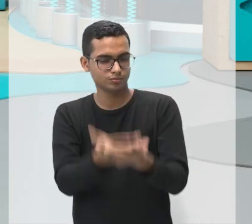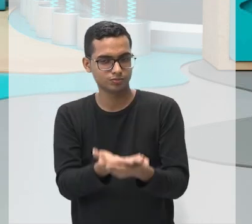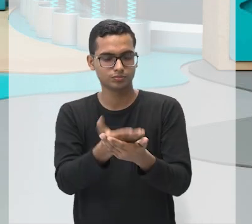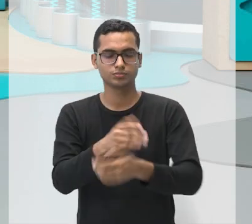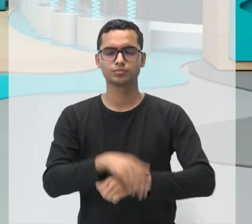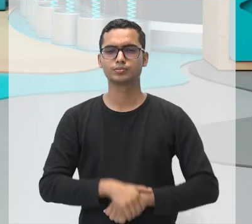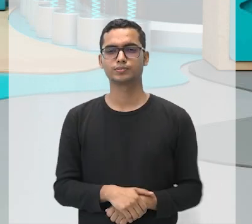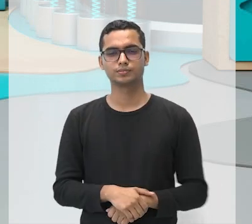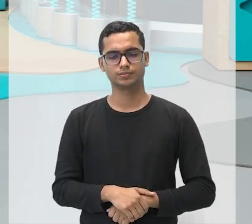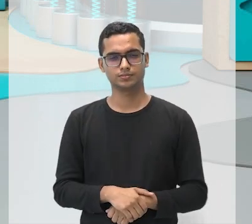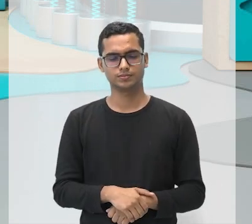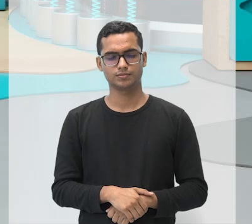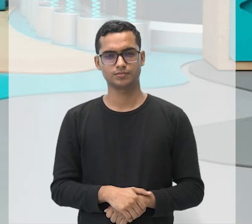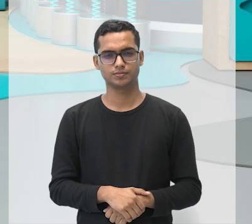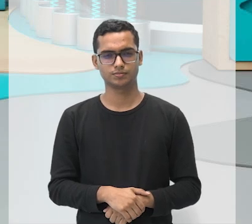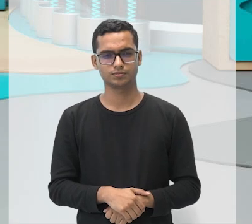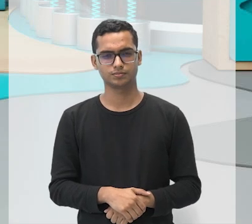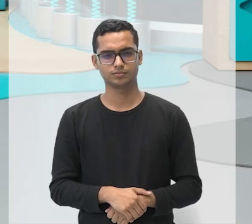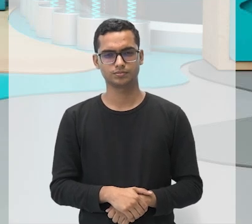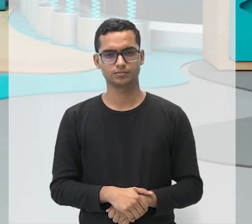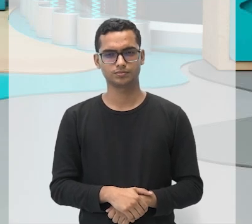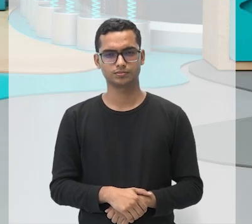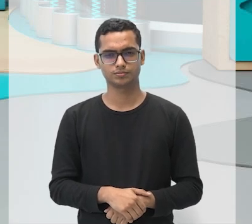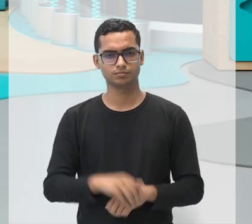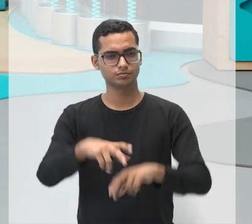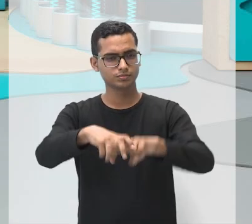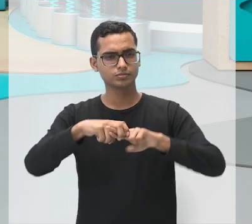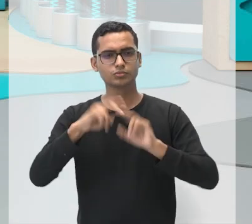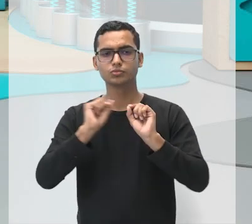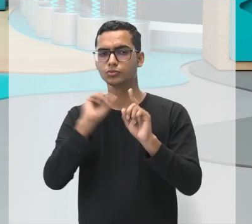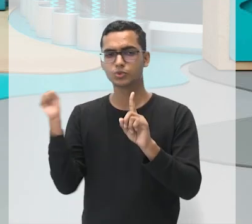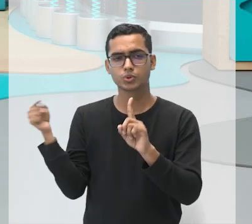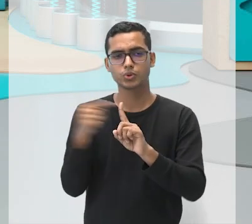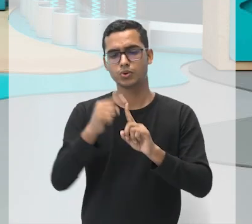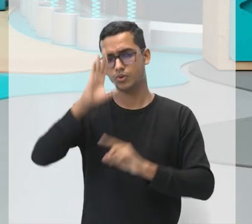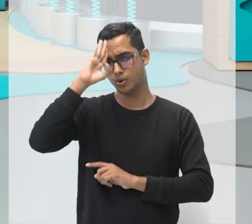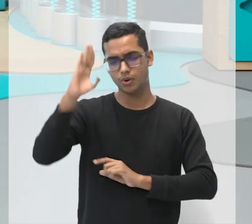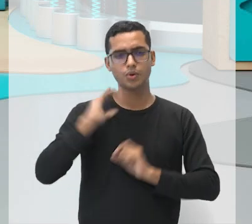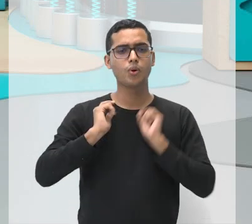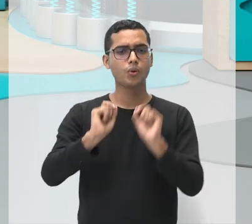pertinentes ao ambiente escolar. Isso porque ela visa trabalhar